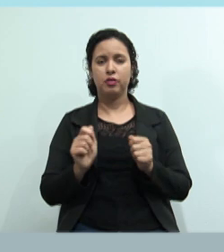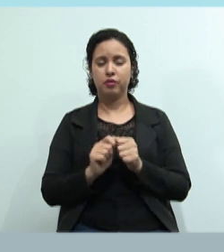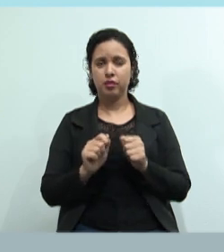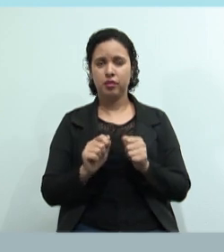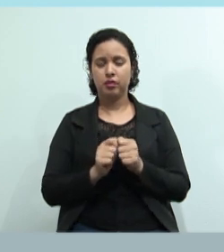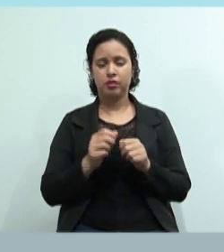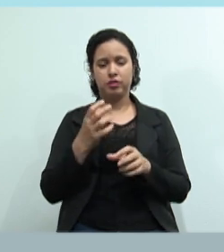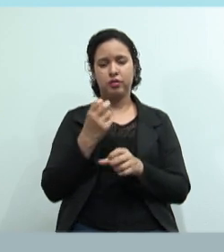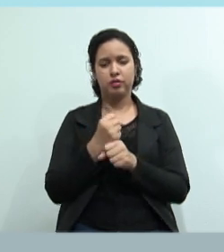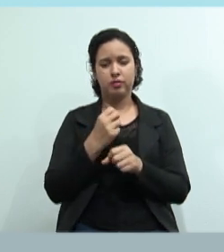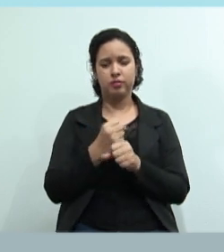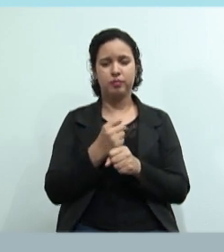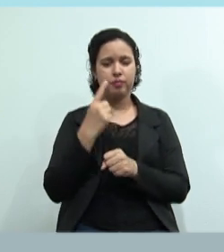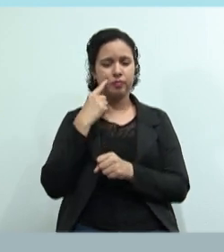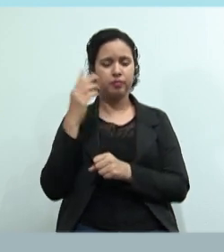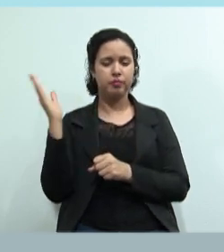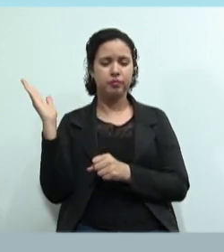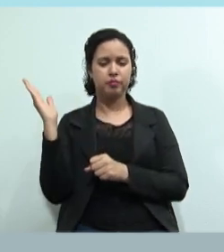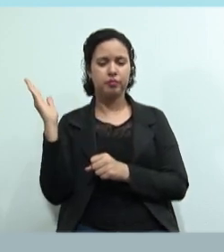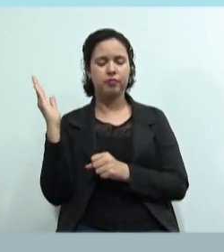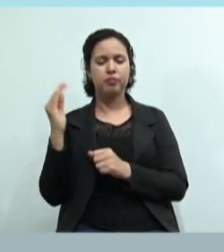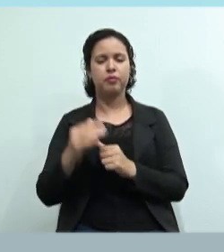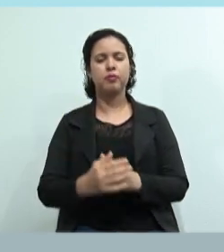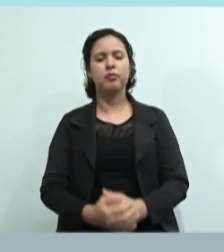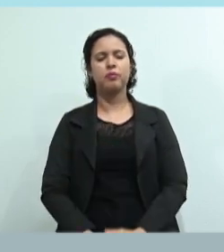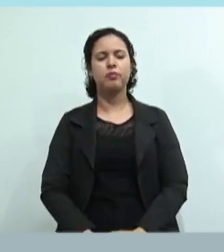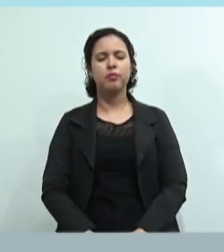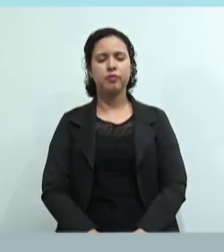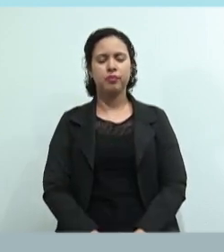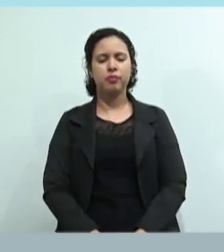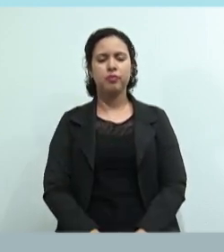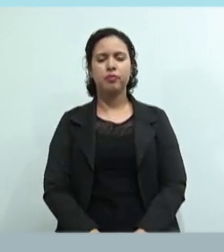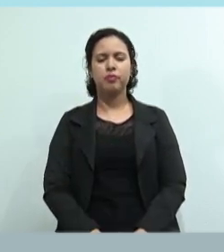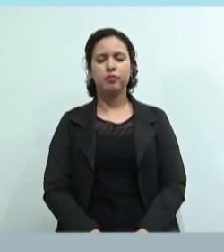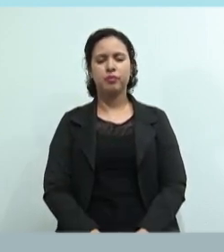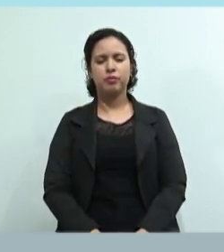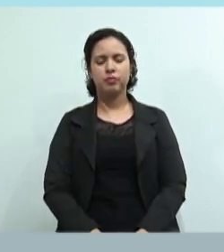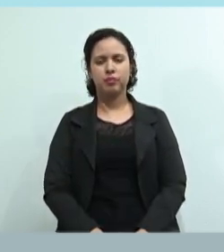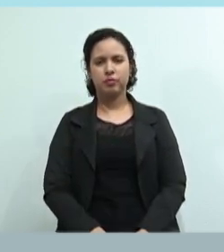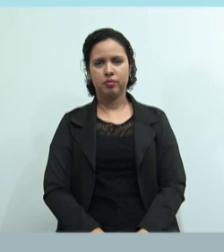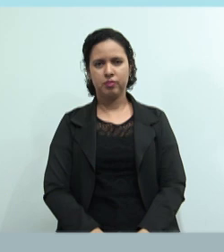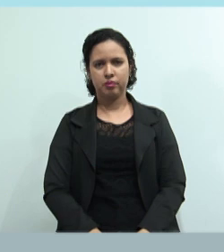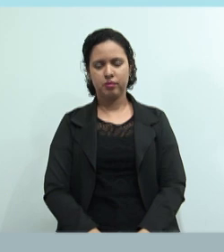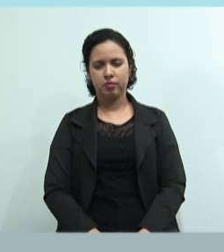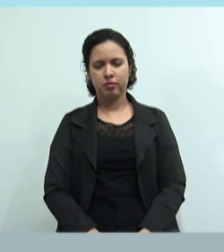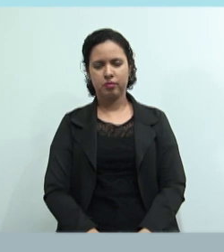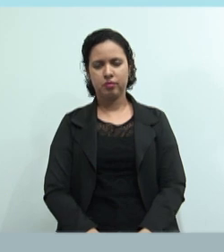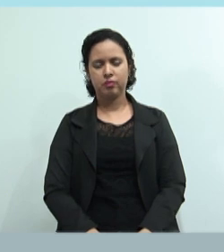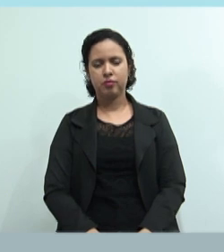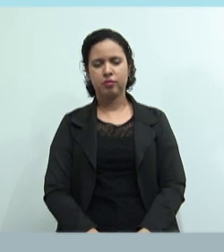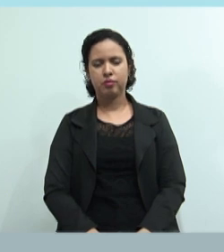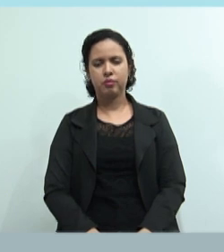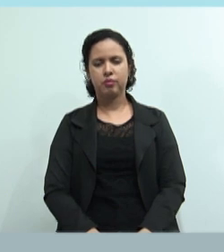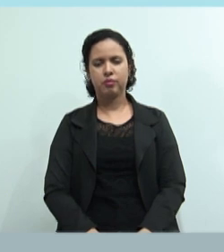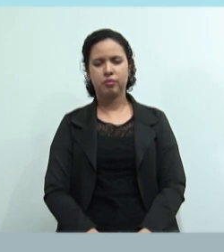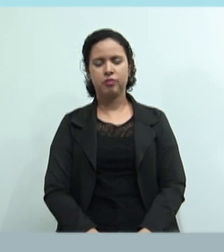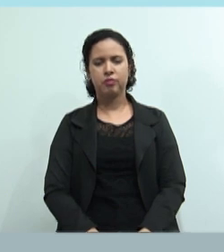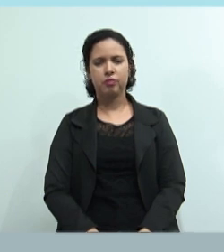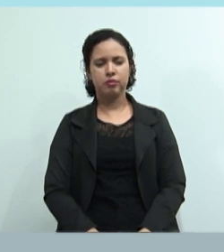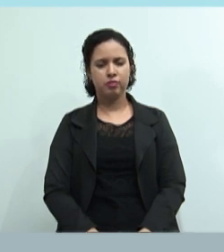cálculo. MGC igual a 30%, igual a 30 dividido por 100, igual a